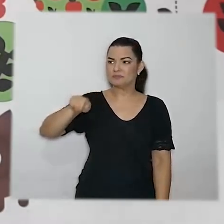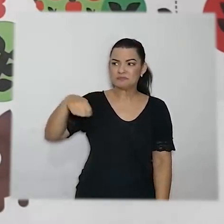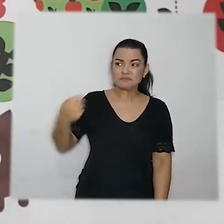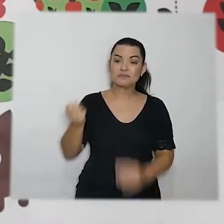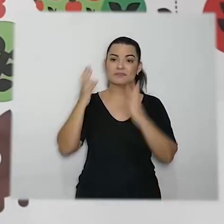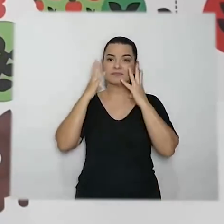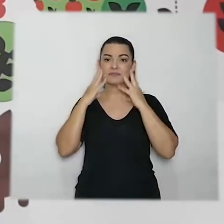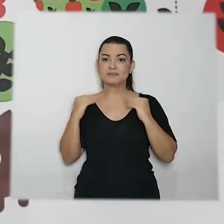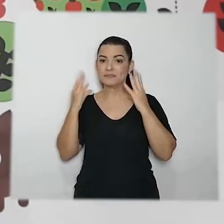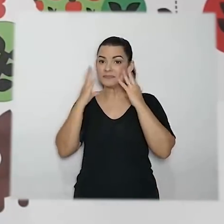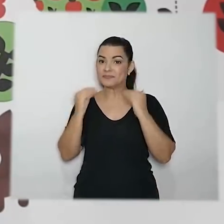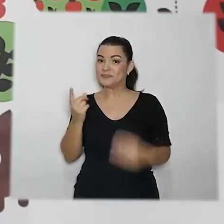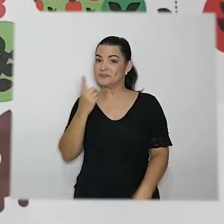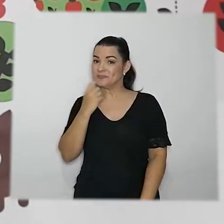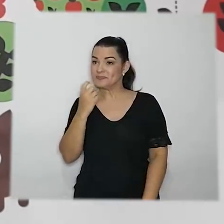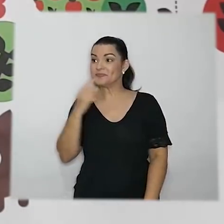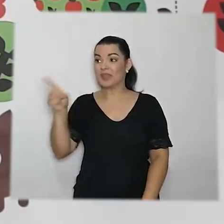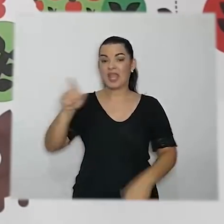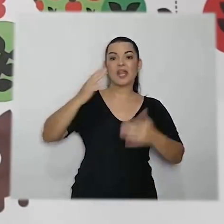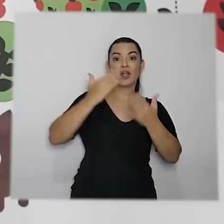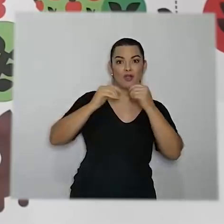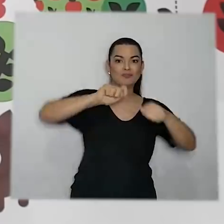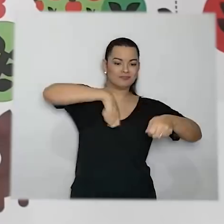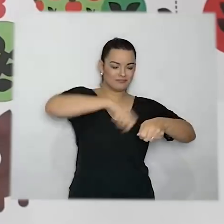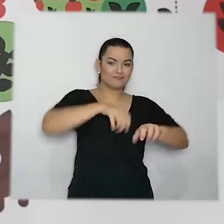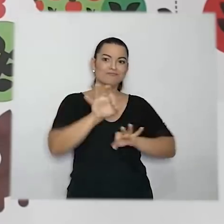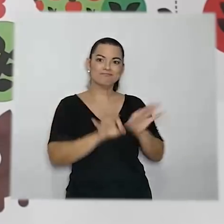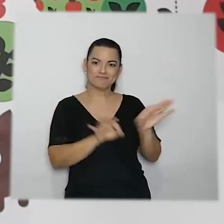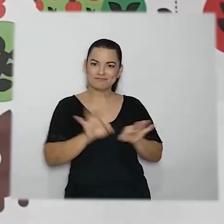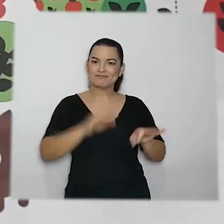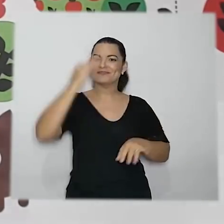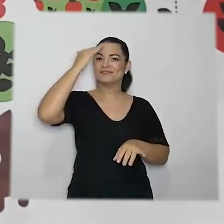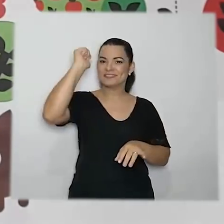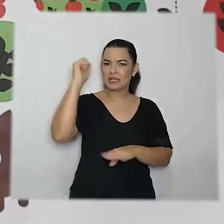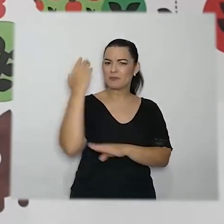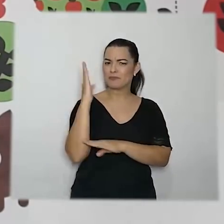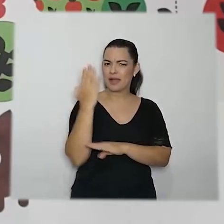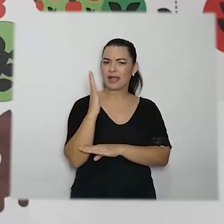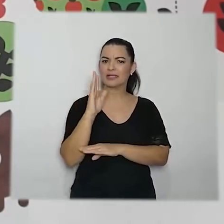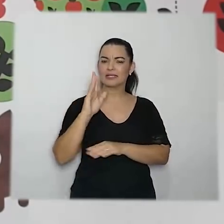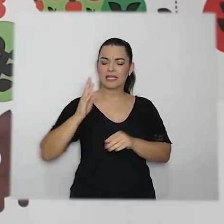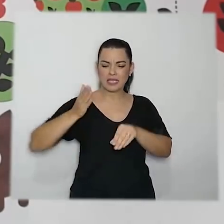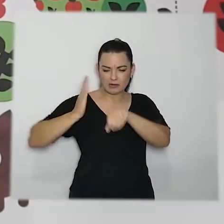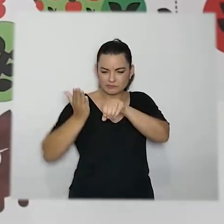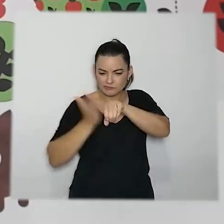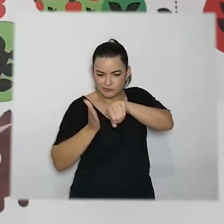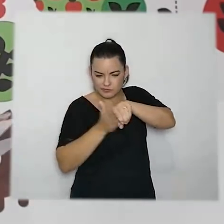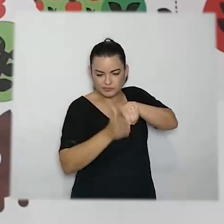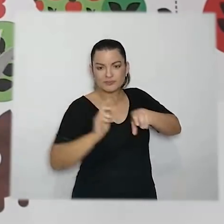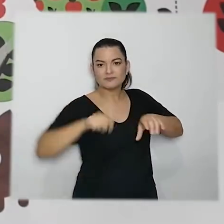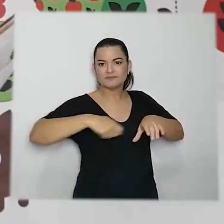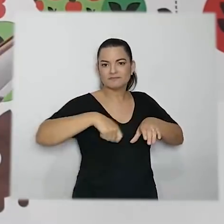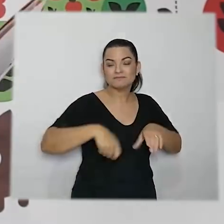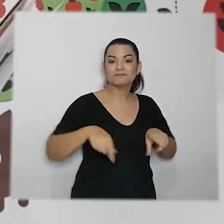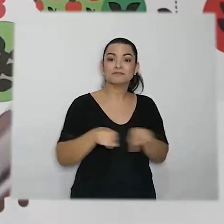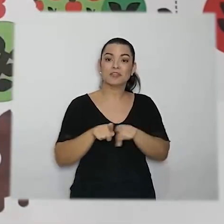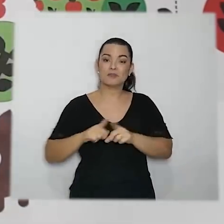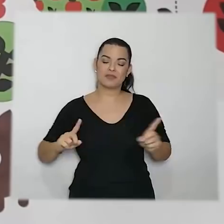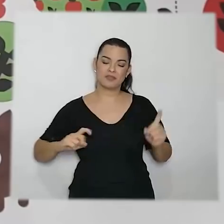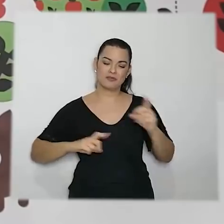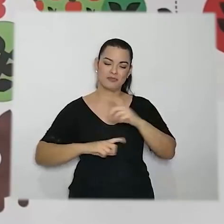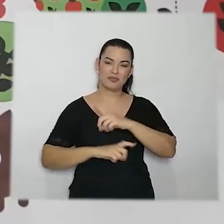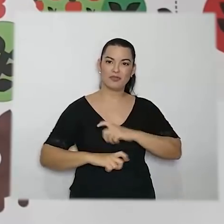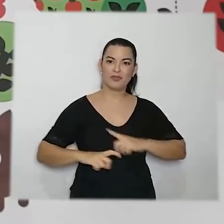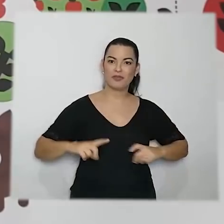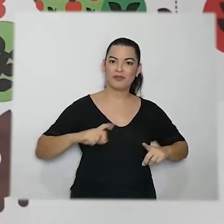lenha e bolinho de minhoca. Não era muito bom, mas era só o que ele